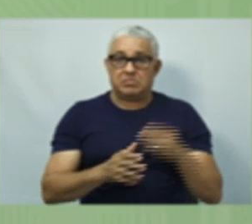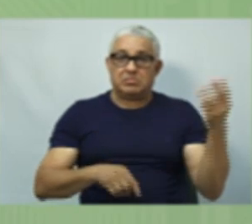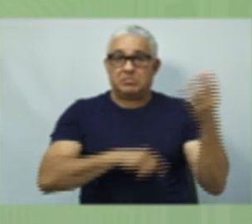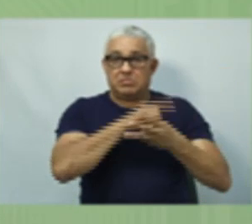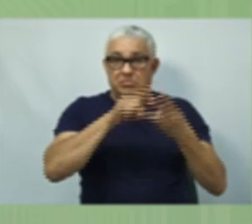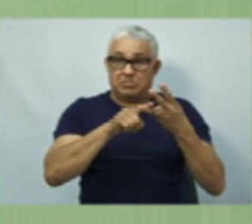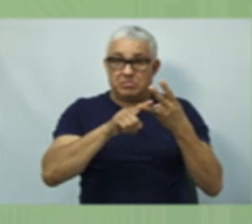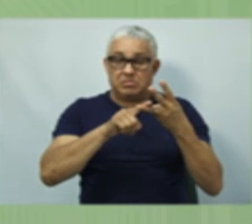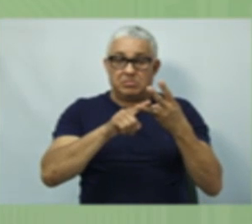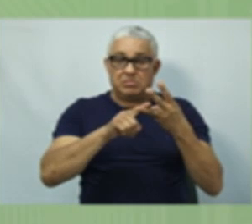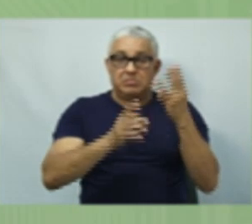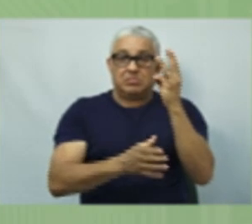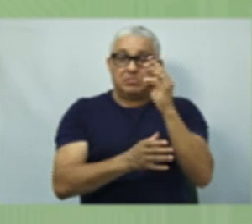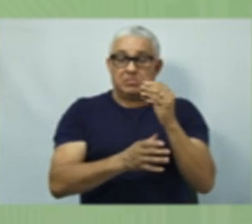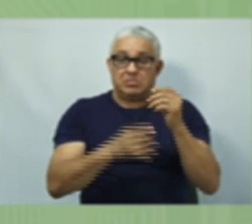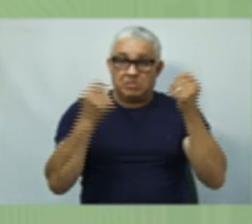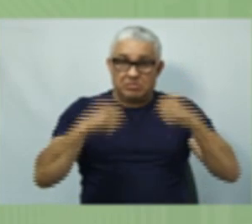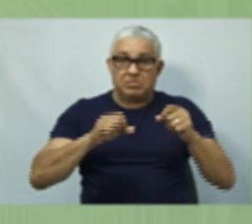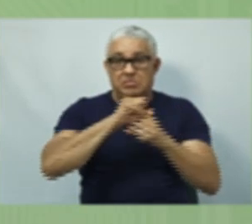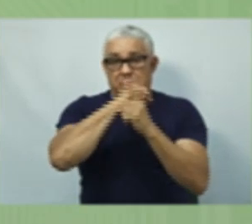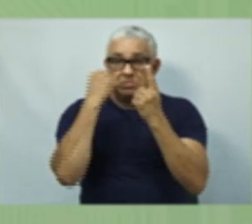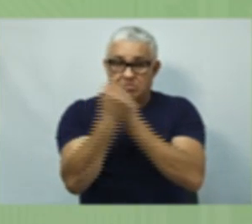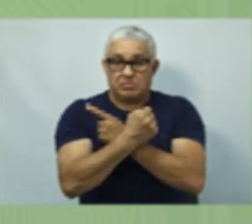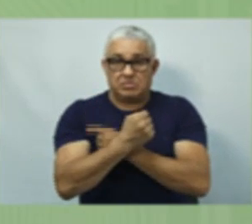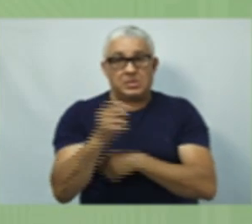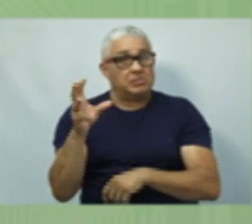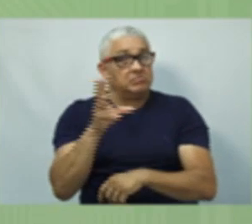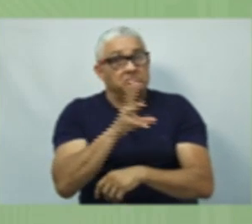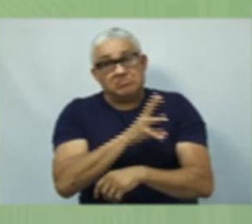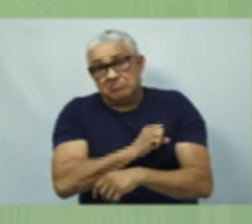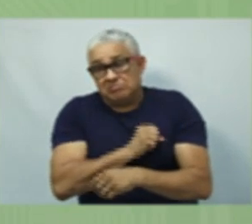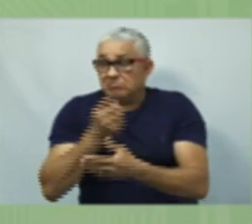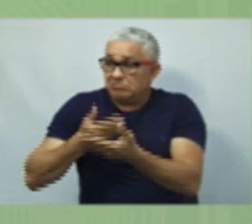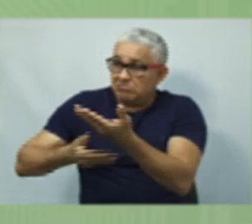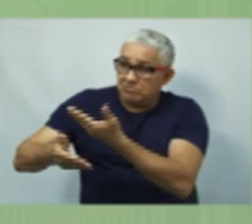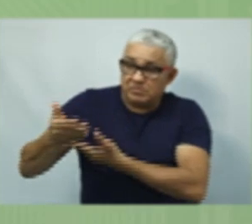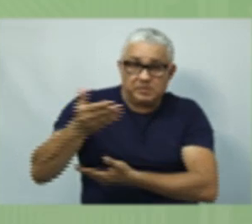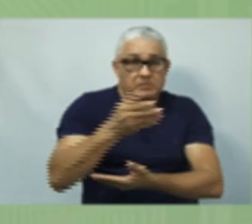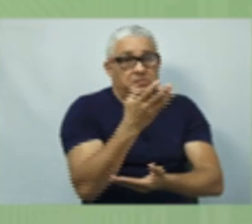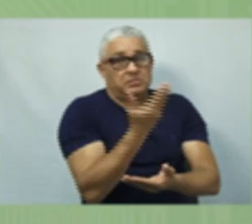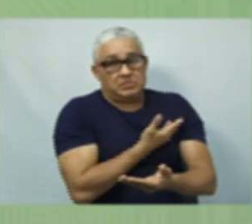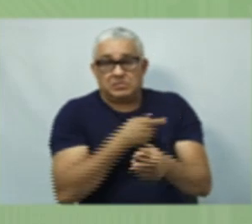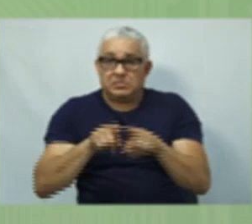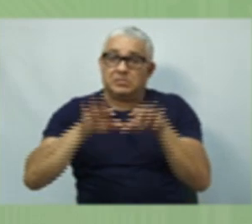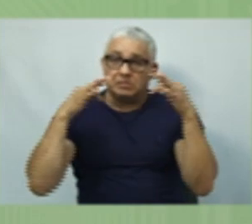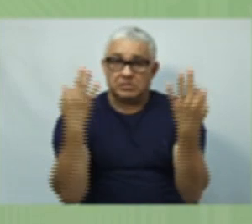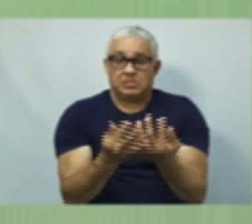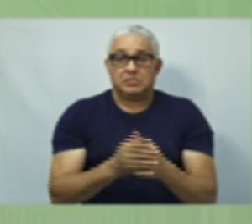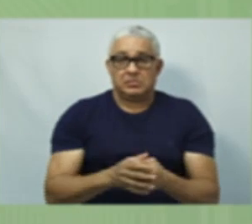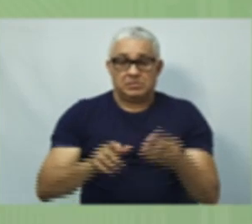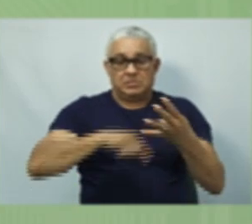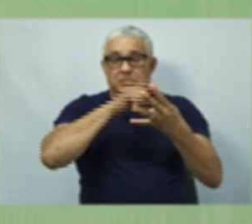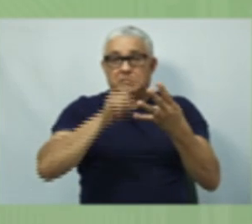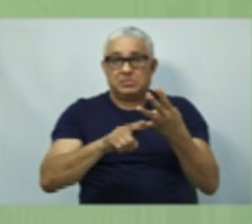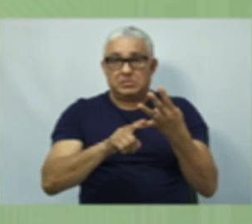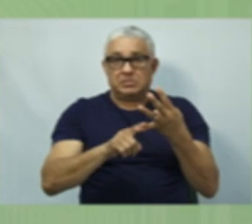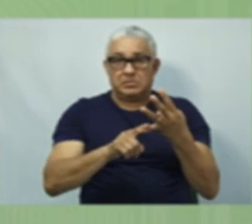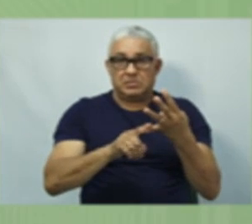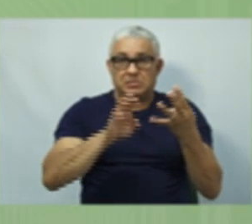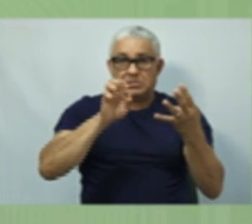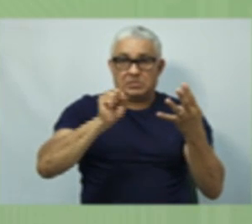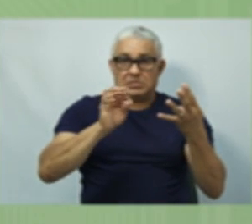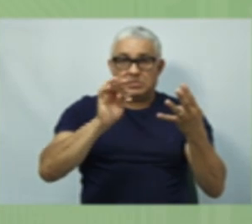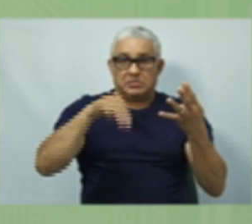necessidades sociais, que está relacionado ao amor, a relacionamentos, amizades e família. Necessidade de estima, que